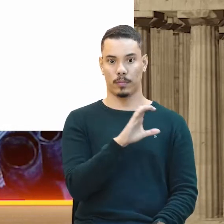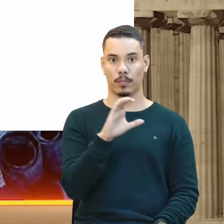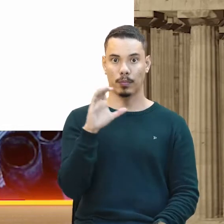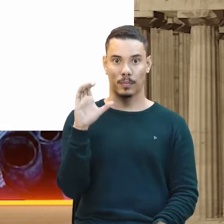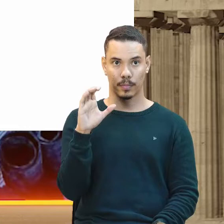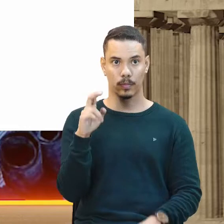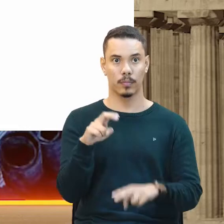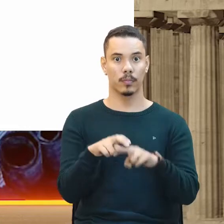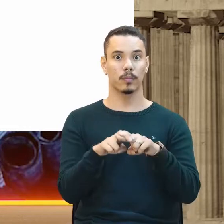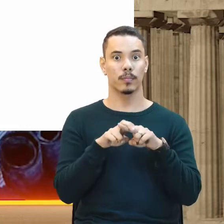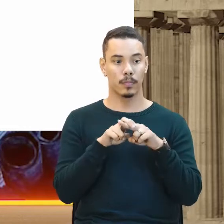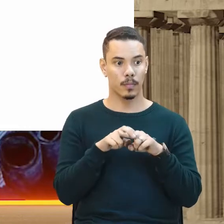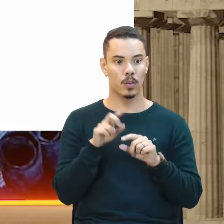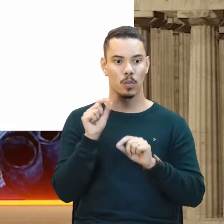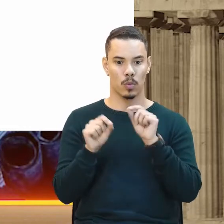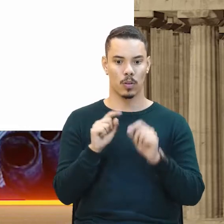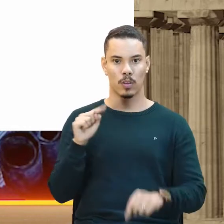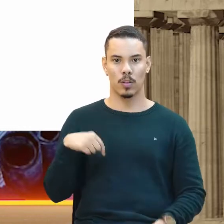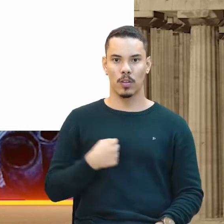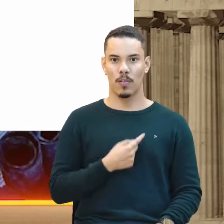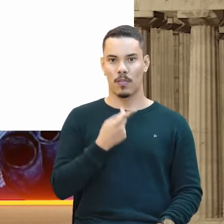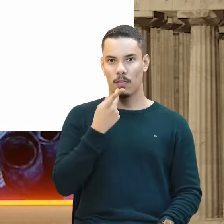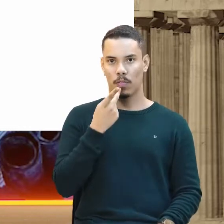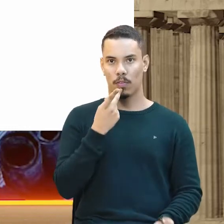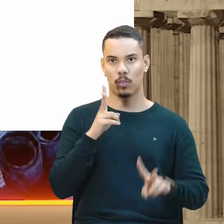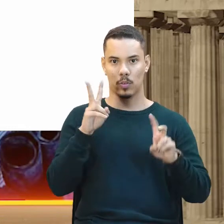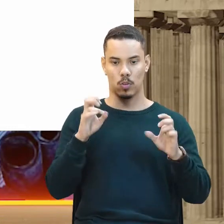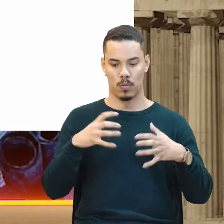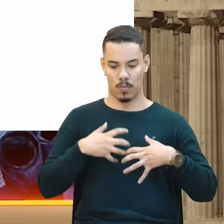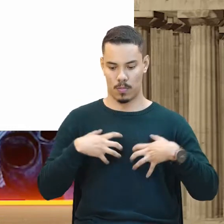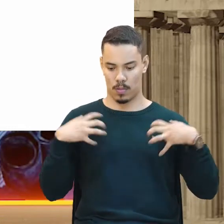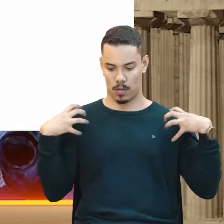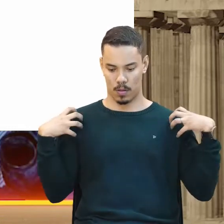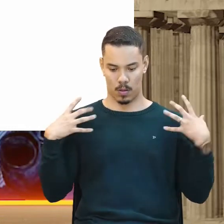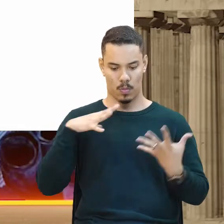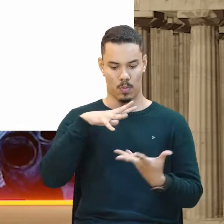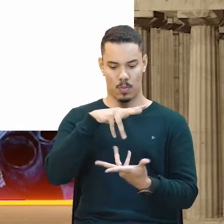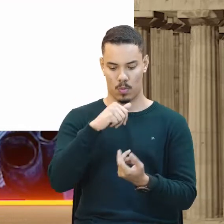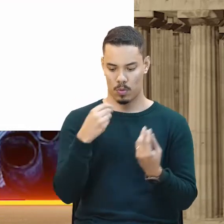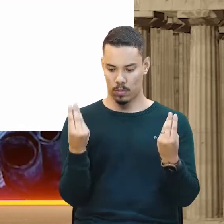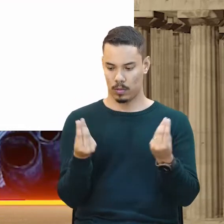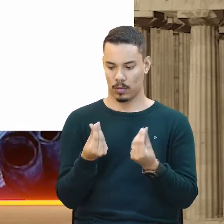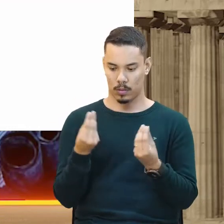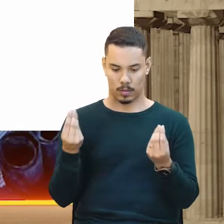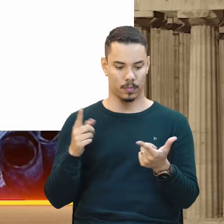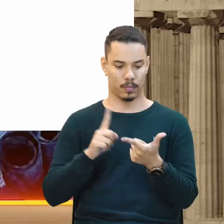que a gente trabalhou lá em Platão, sobre o mundo sensível, o mundo